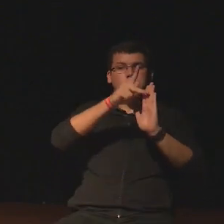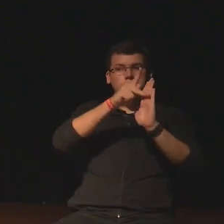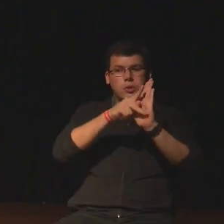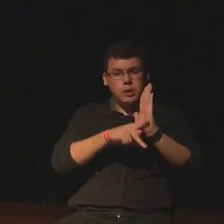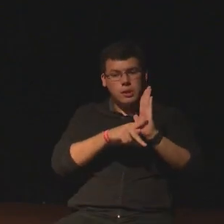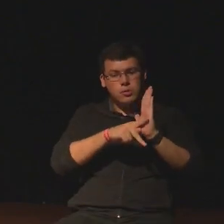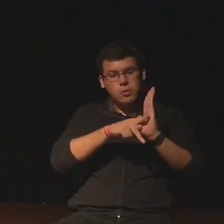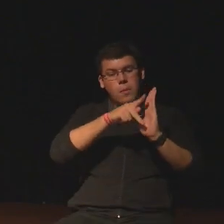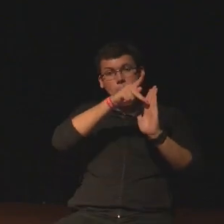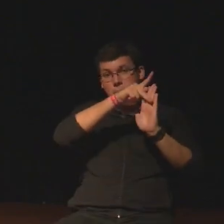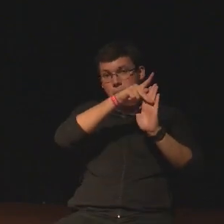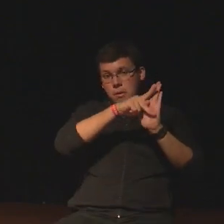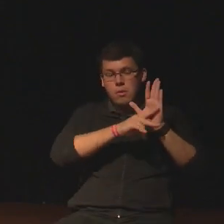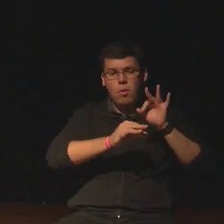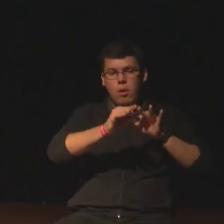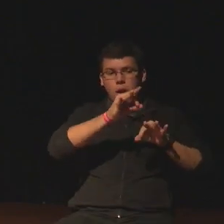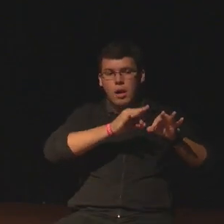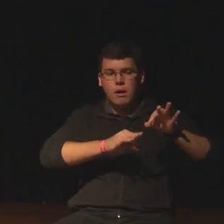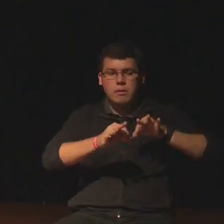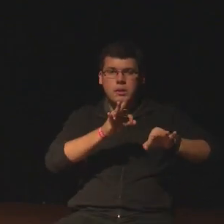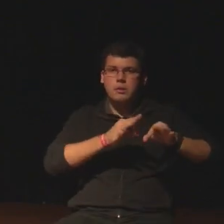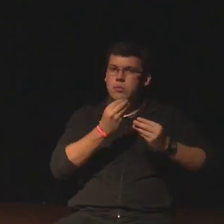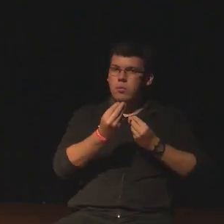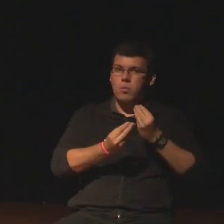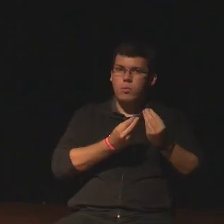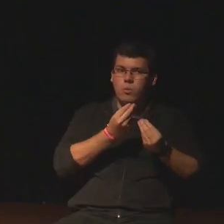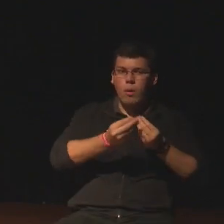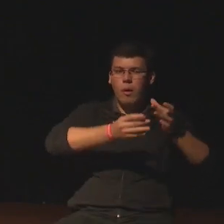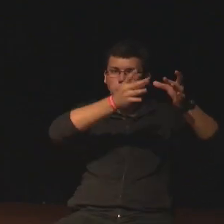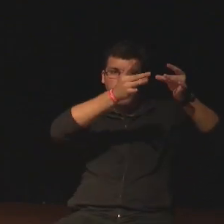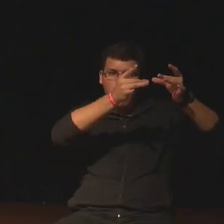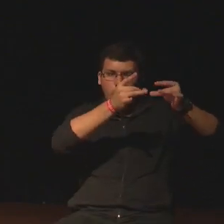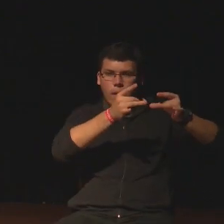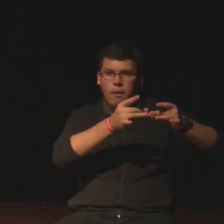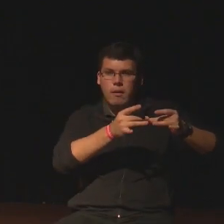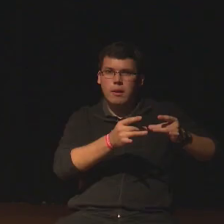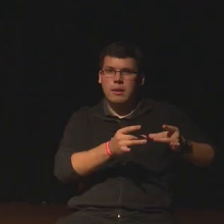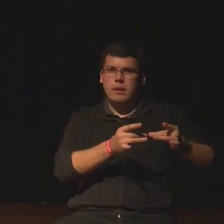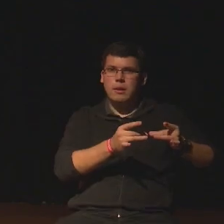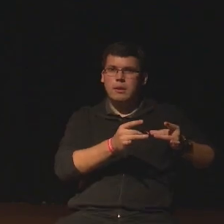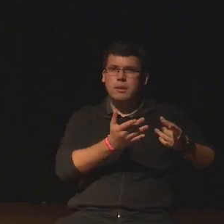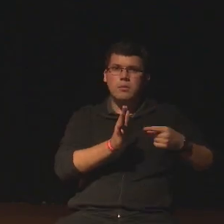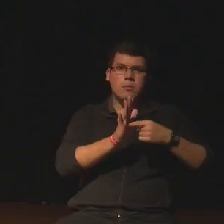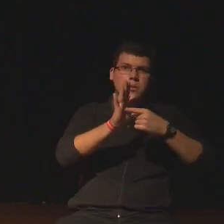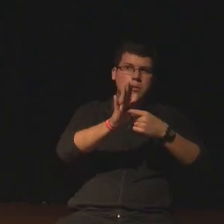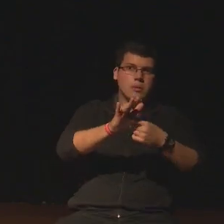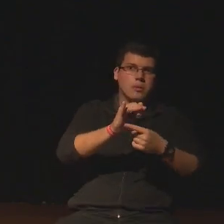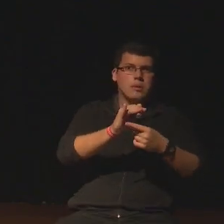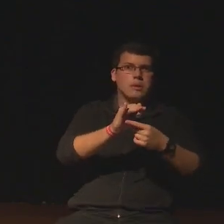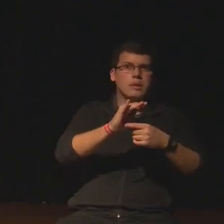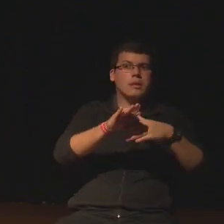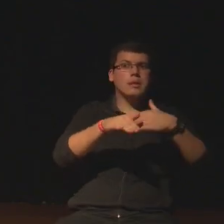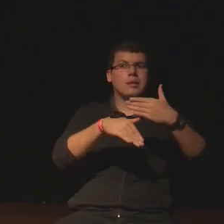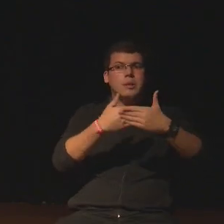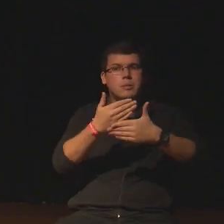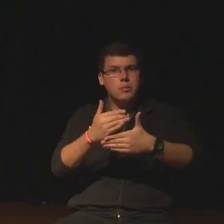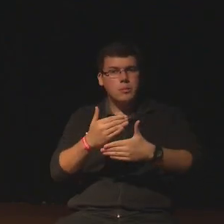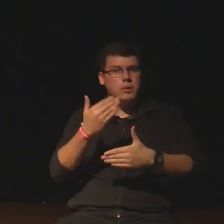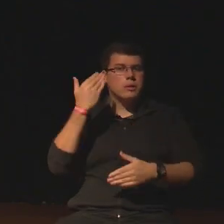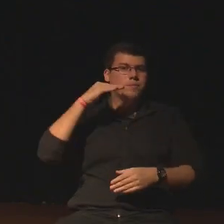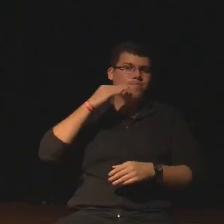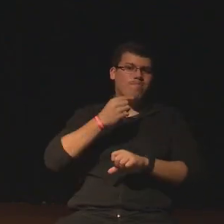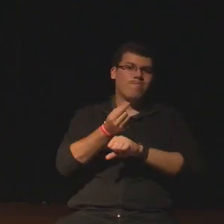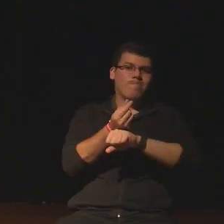desse projeto de uma forma mais detalhada vai apontar questão de orçamento e das